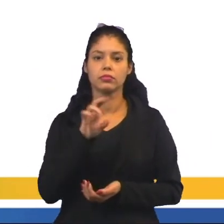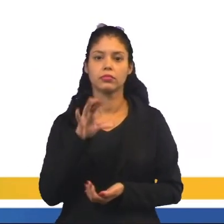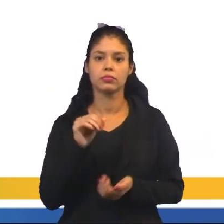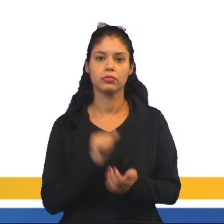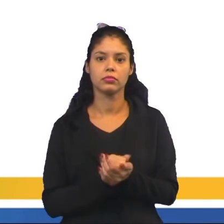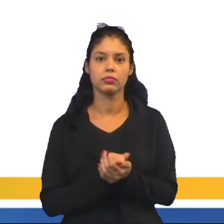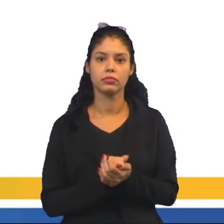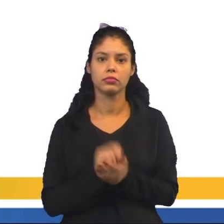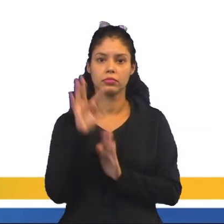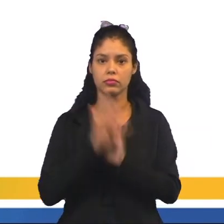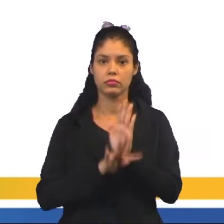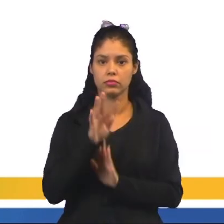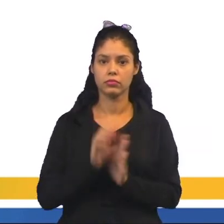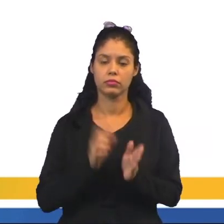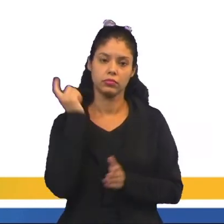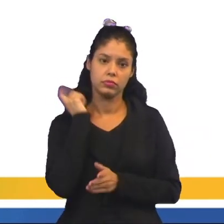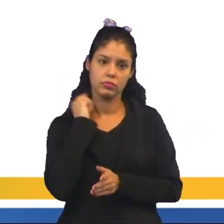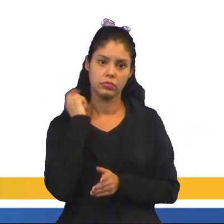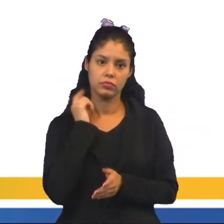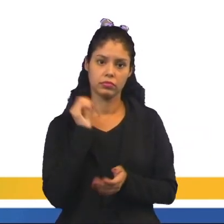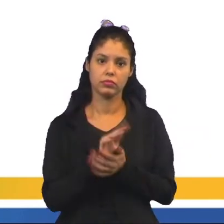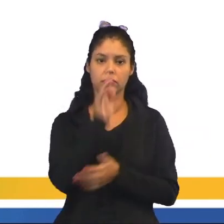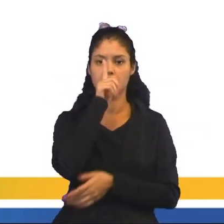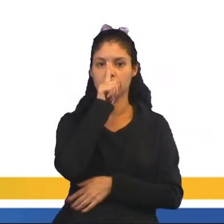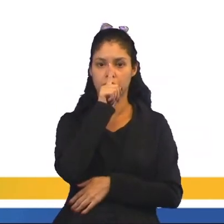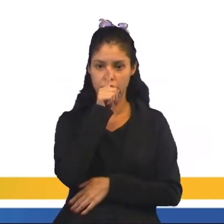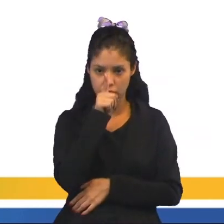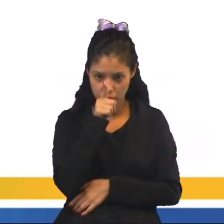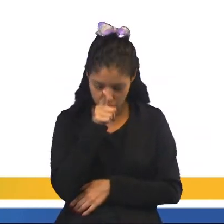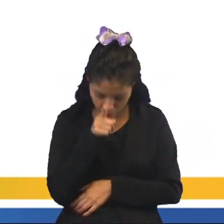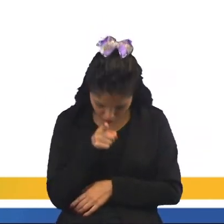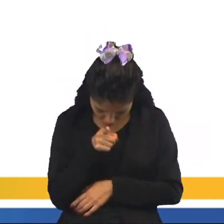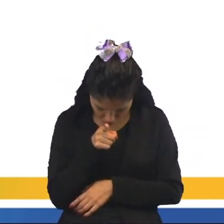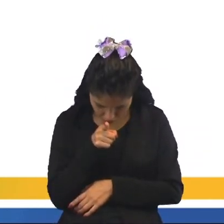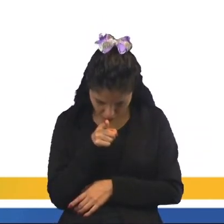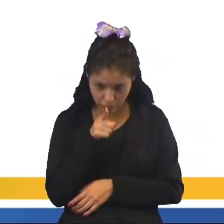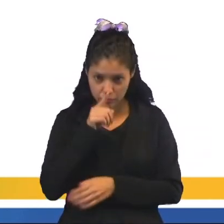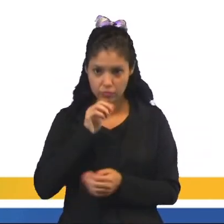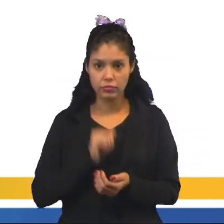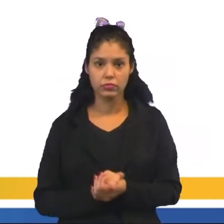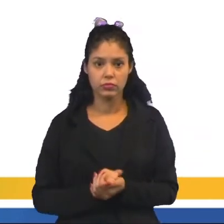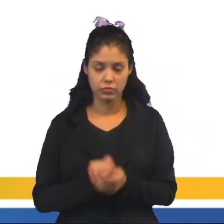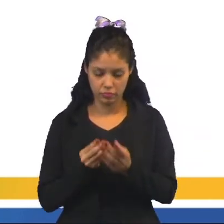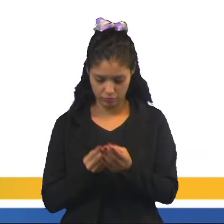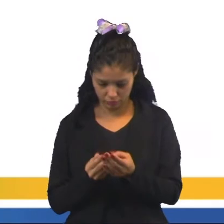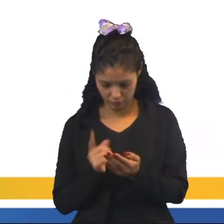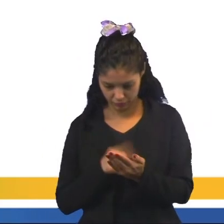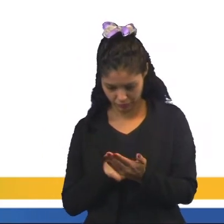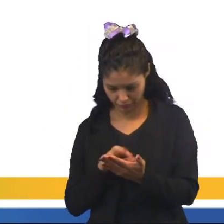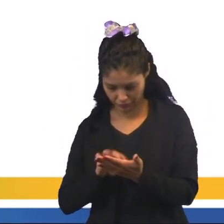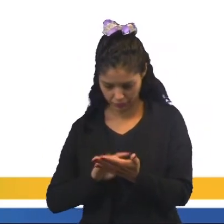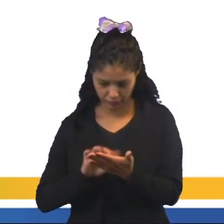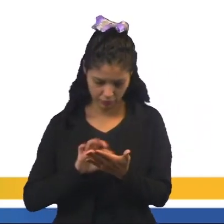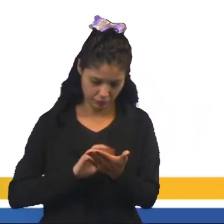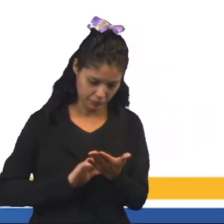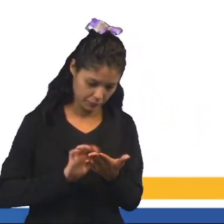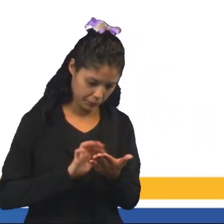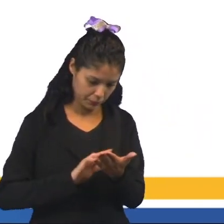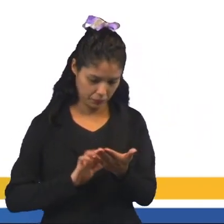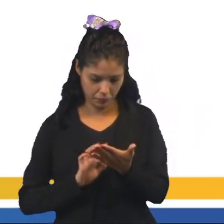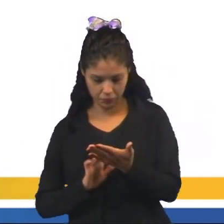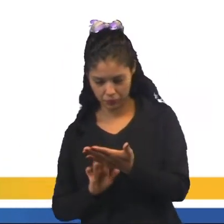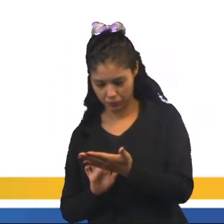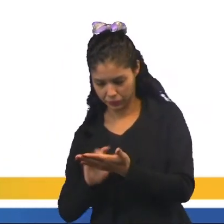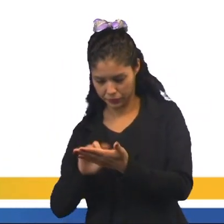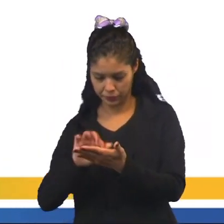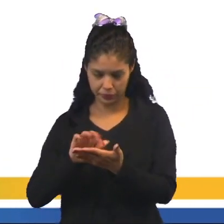do texto, né? Então, isso é muito comum quando você vê pessoas que estão andando pela rua e passam pela faixa, não estão nem vendo se